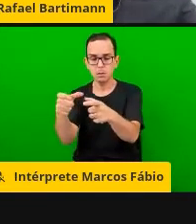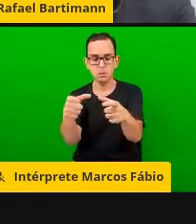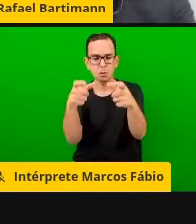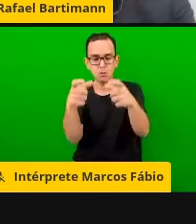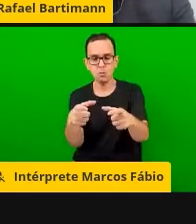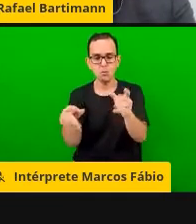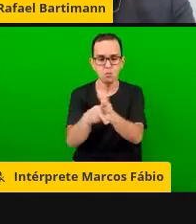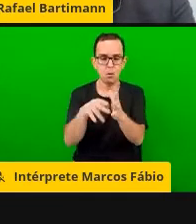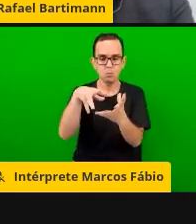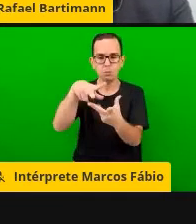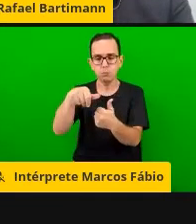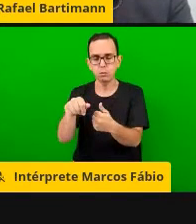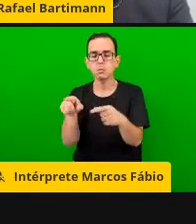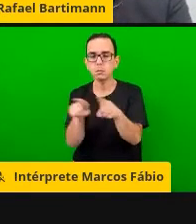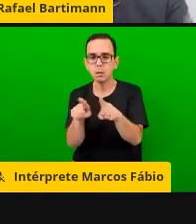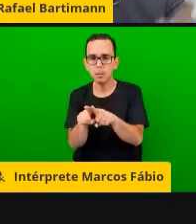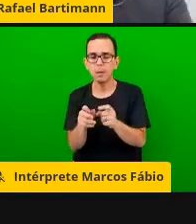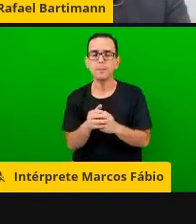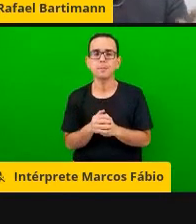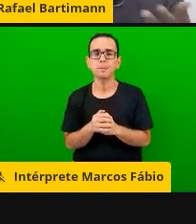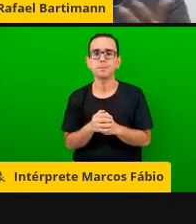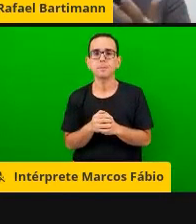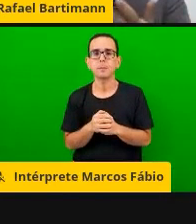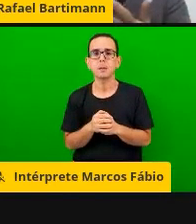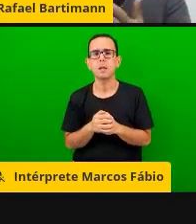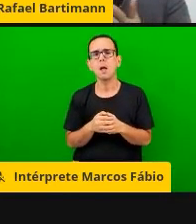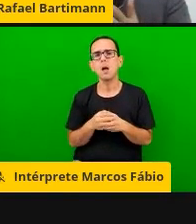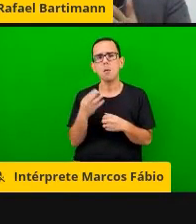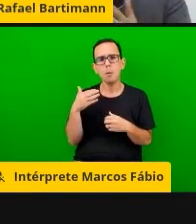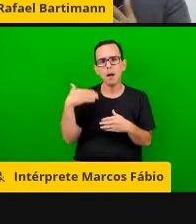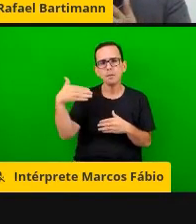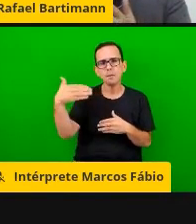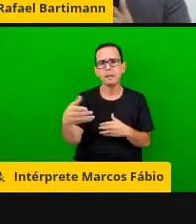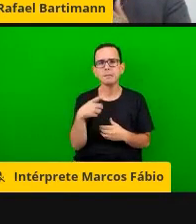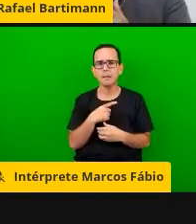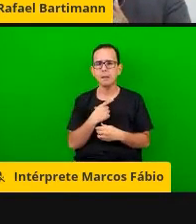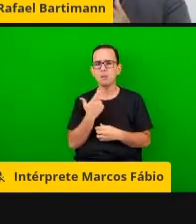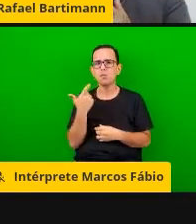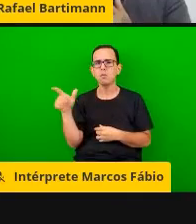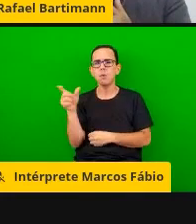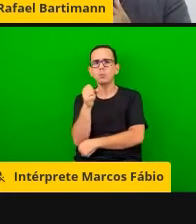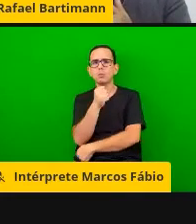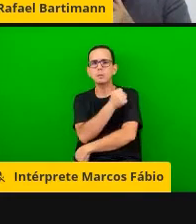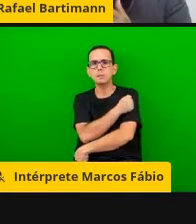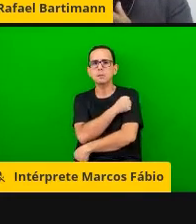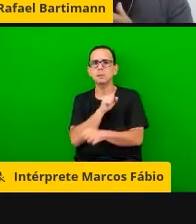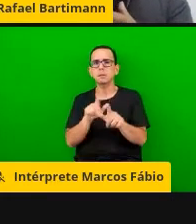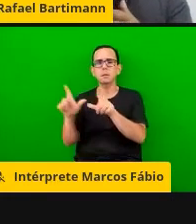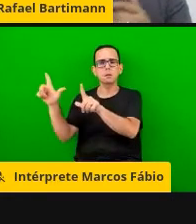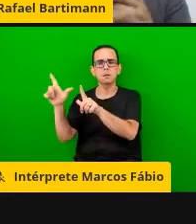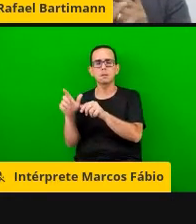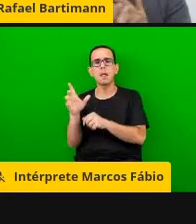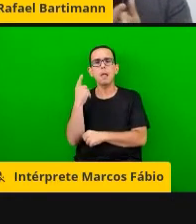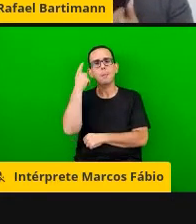integração regional, né? Vamos avançar um pouquinho, acho que tem mais um slide do 8º ano que traz, por exemplo, uma ideia que faz parte do